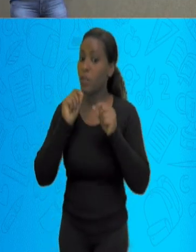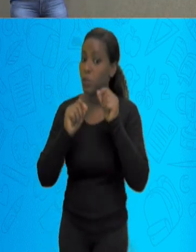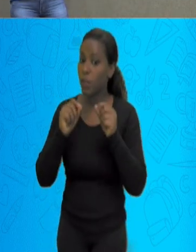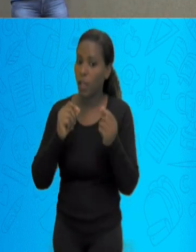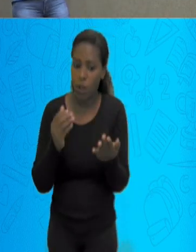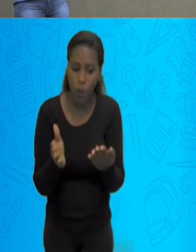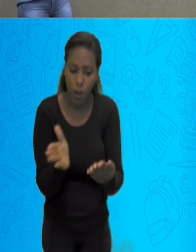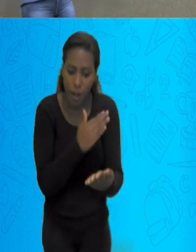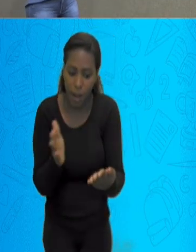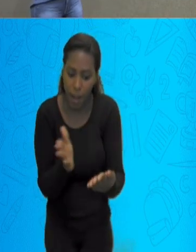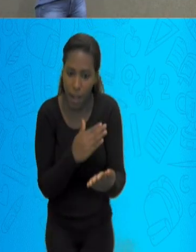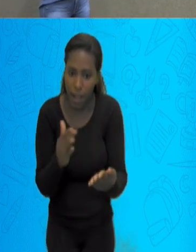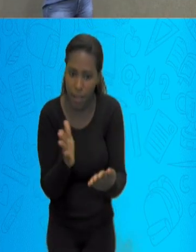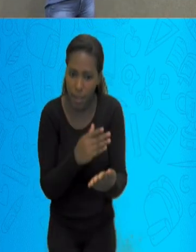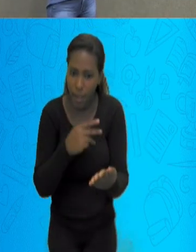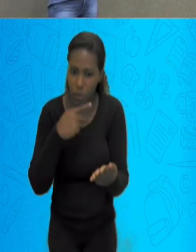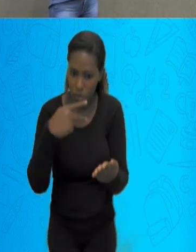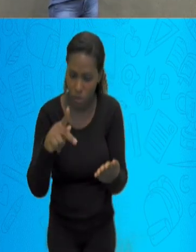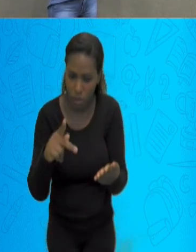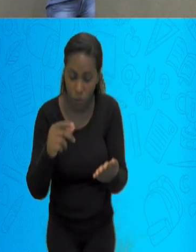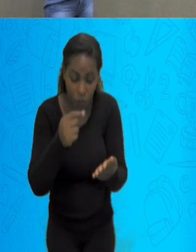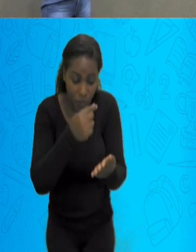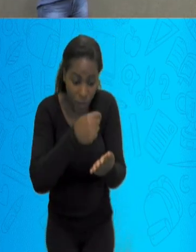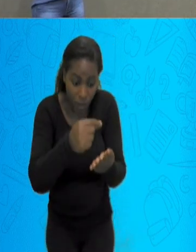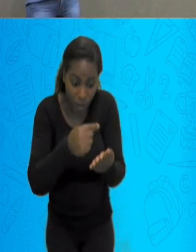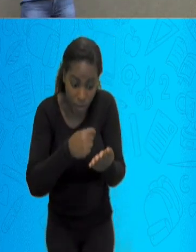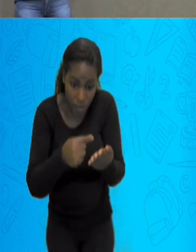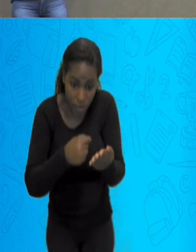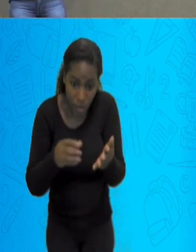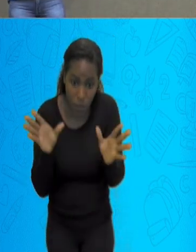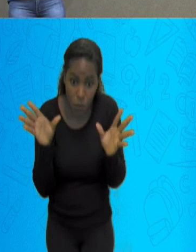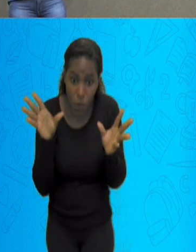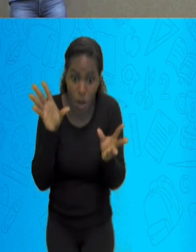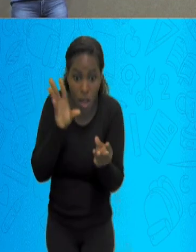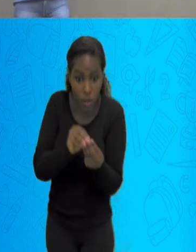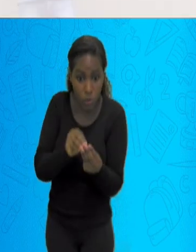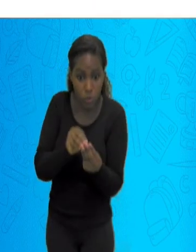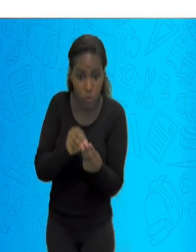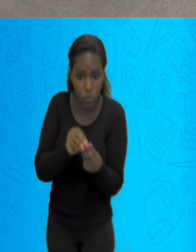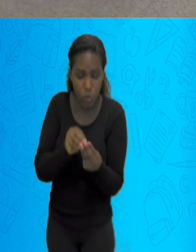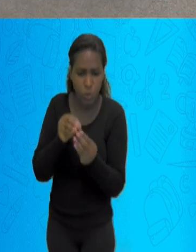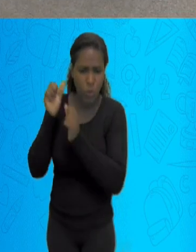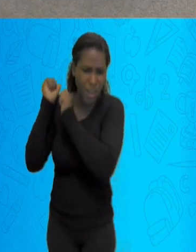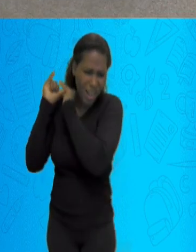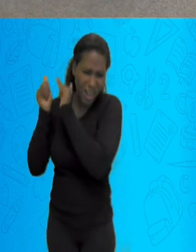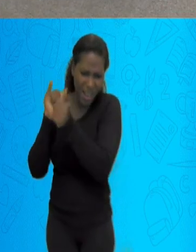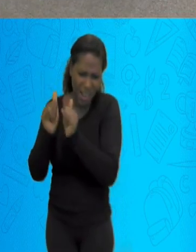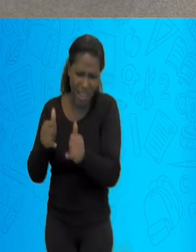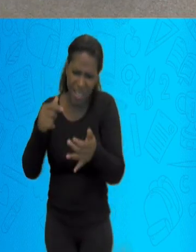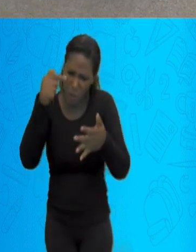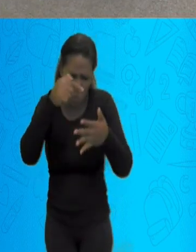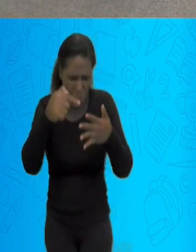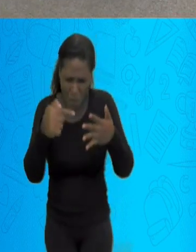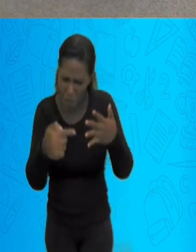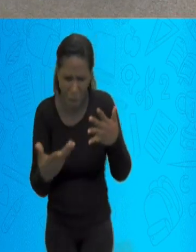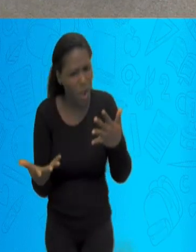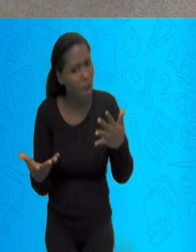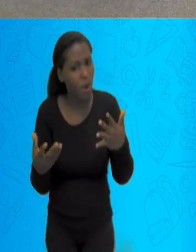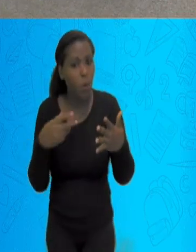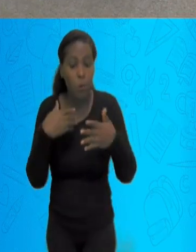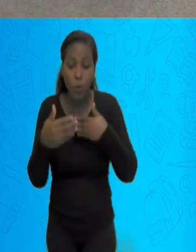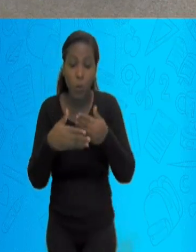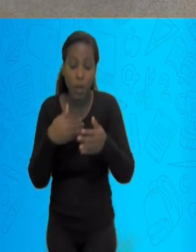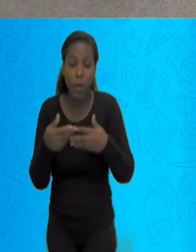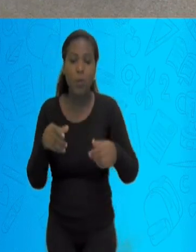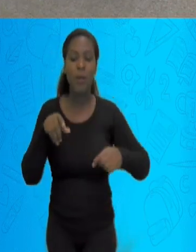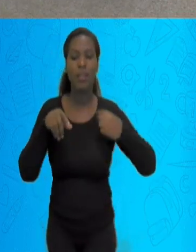de folclore. Se não souber, você pode pesquisar. Claro que você pode conhecer, mas se você não estiver lembrando